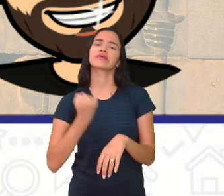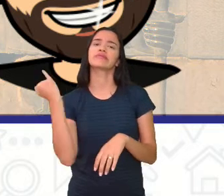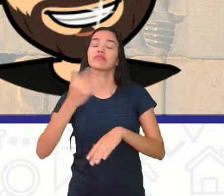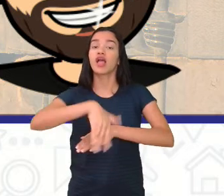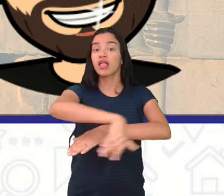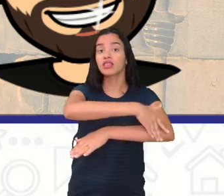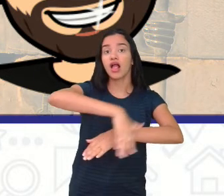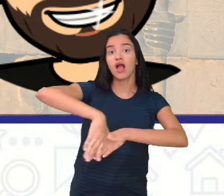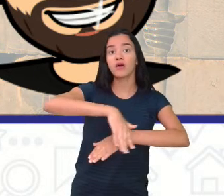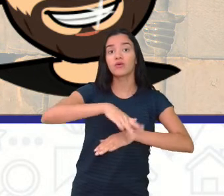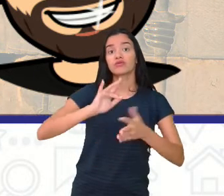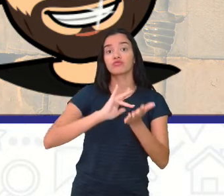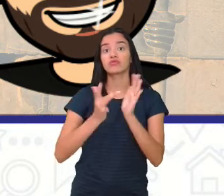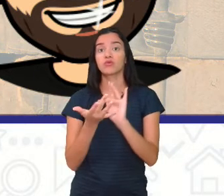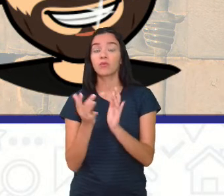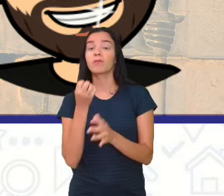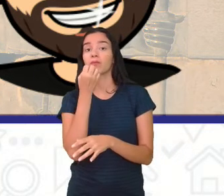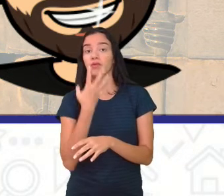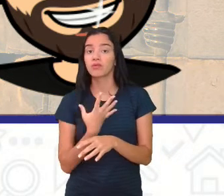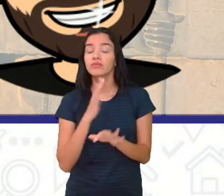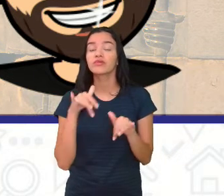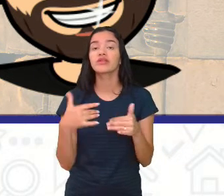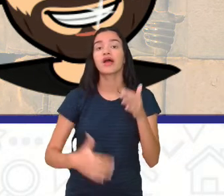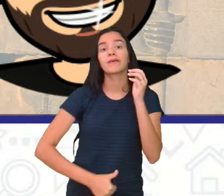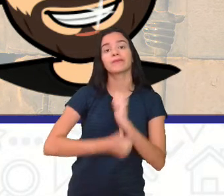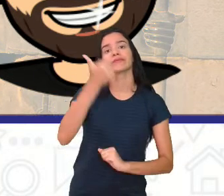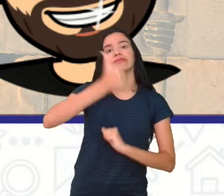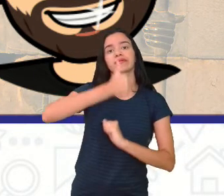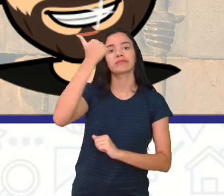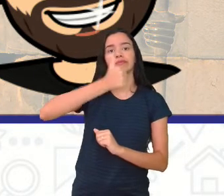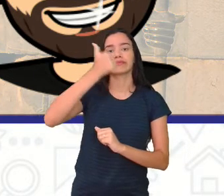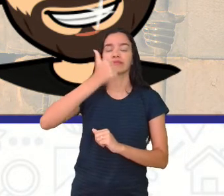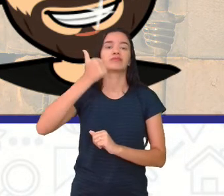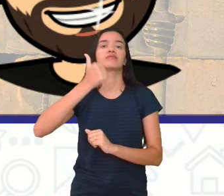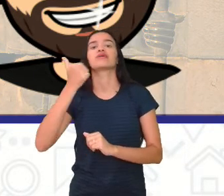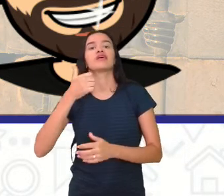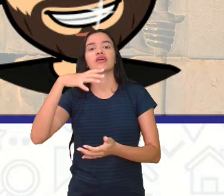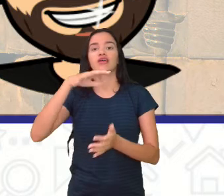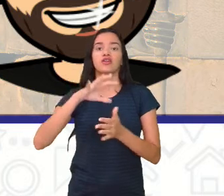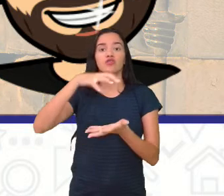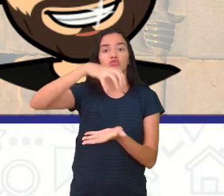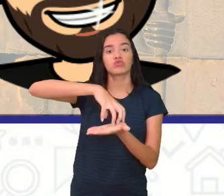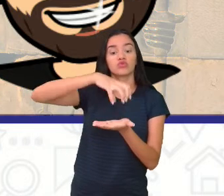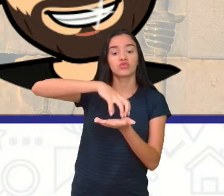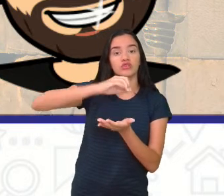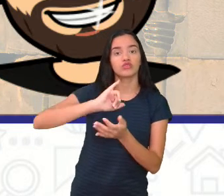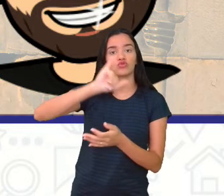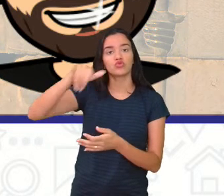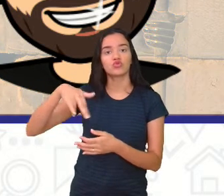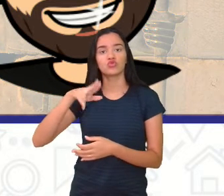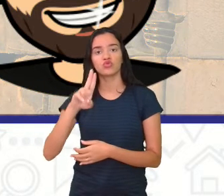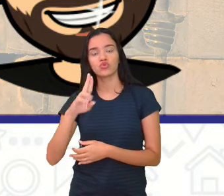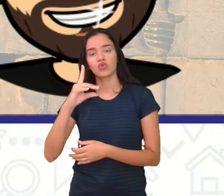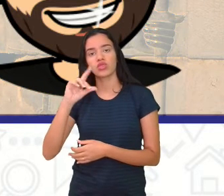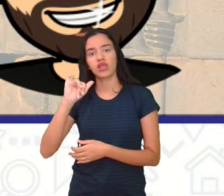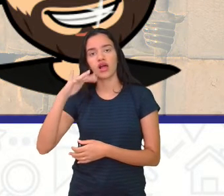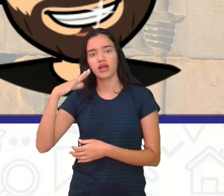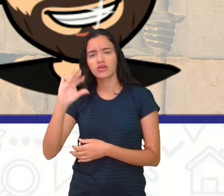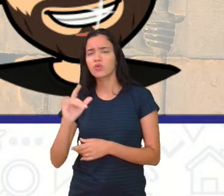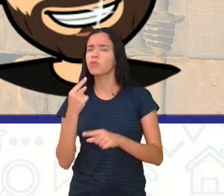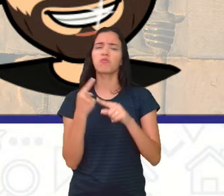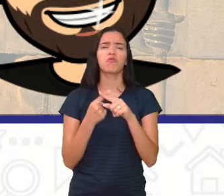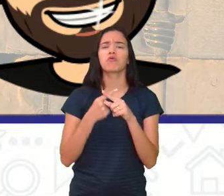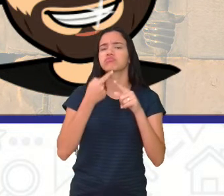Bom Jesus, que é a primeira sinagoga, né, o primeiro templo judaico das Américas, né? E por que a gente está falando